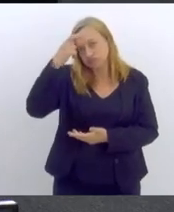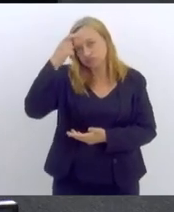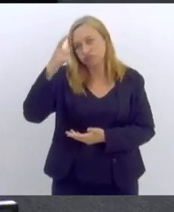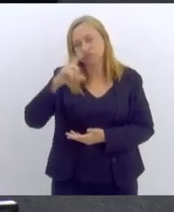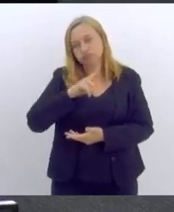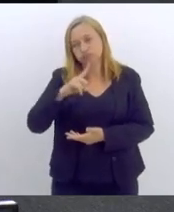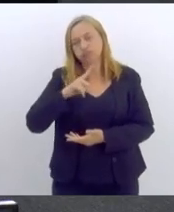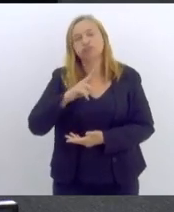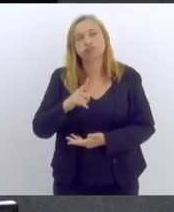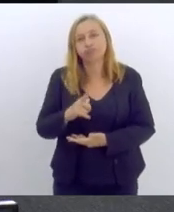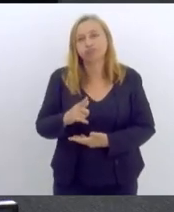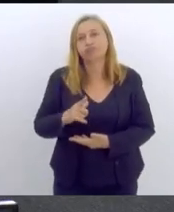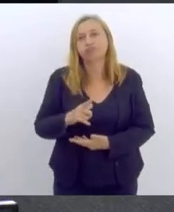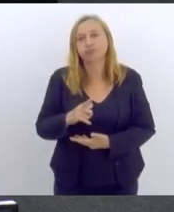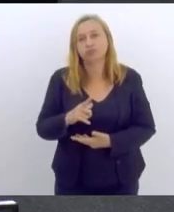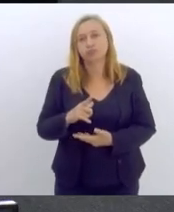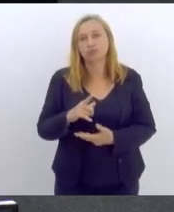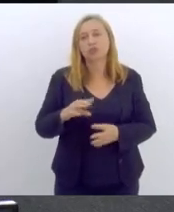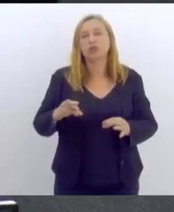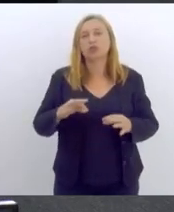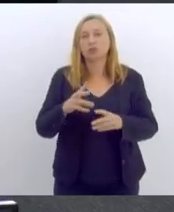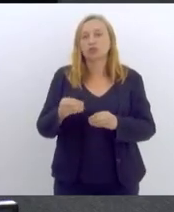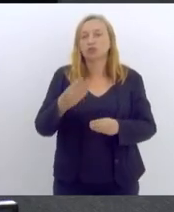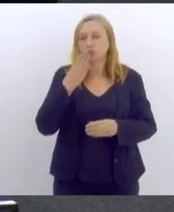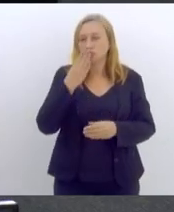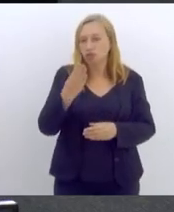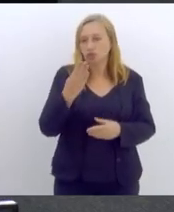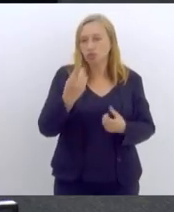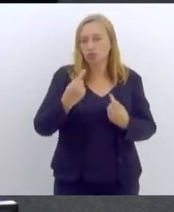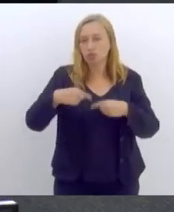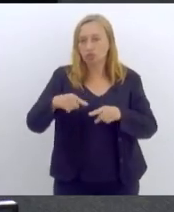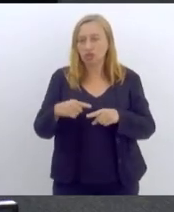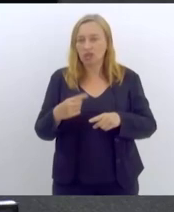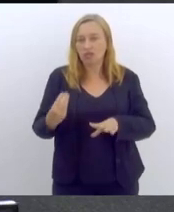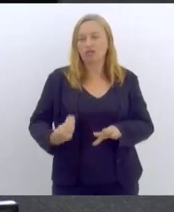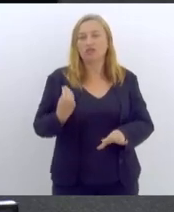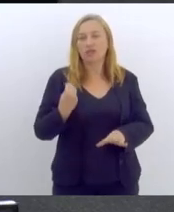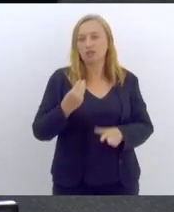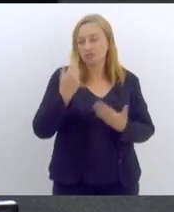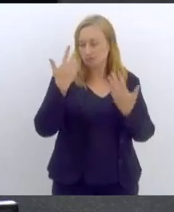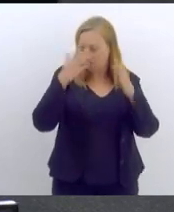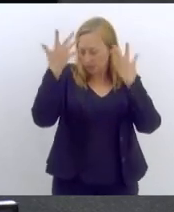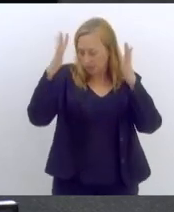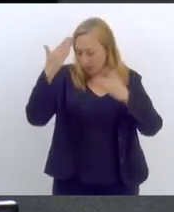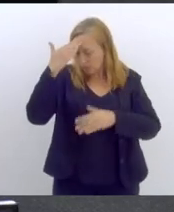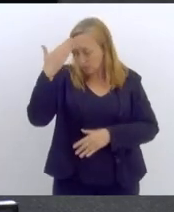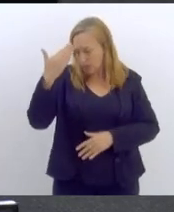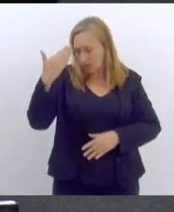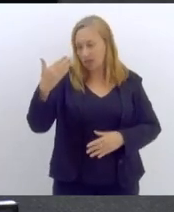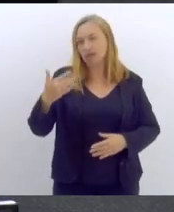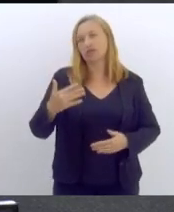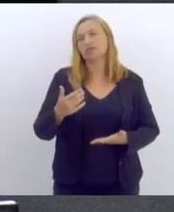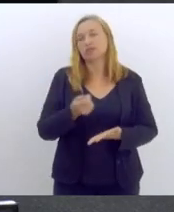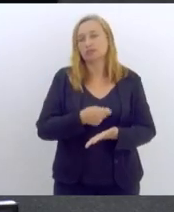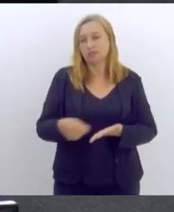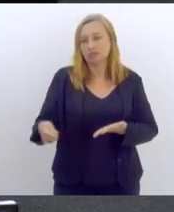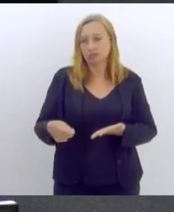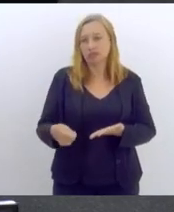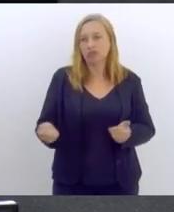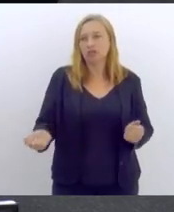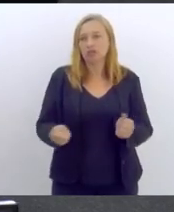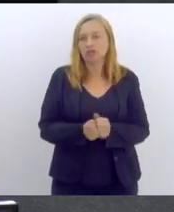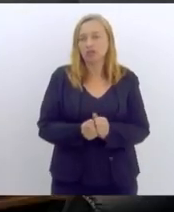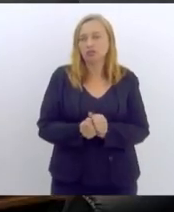de construir memória, construir todo tipo de posição contrário à vida. Parabéns. Muito obrigado por poder assinar essa moção ao lado de